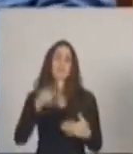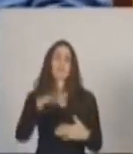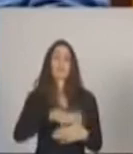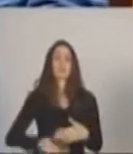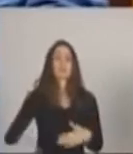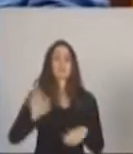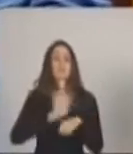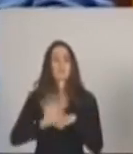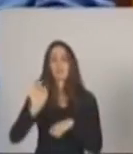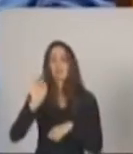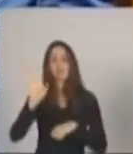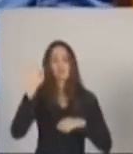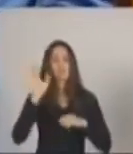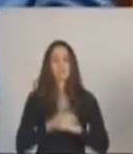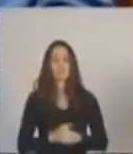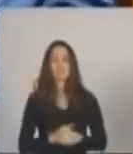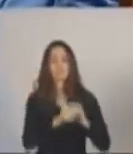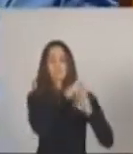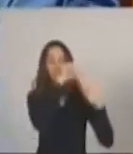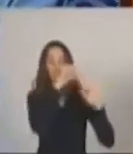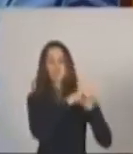Vandinho? Os dois primeiros artigos